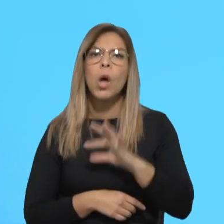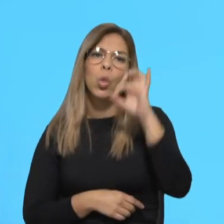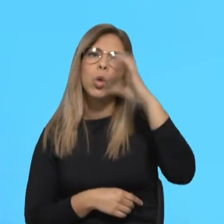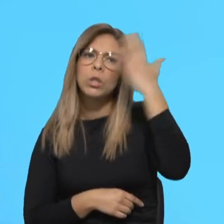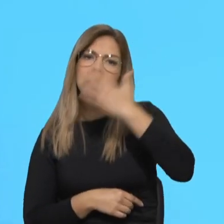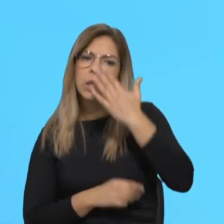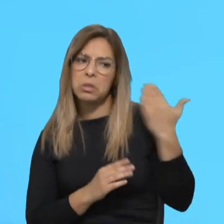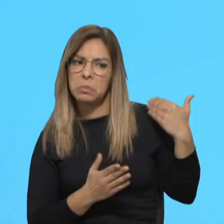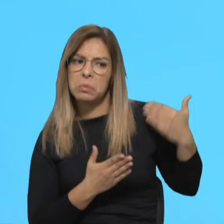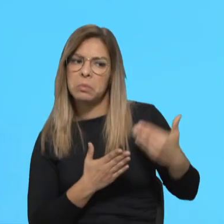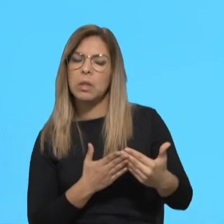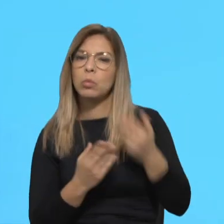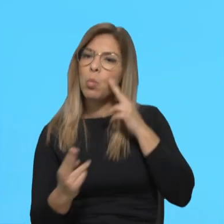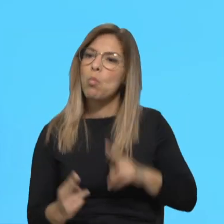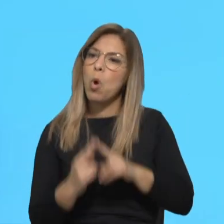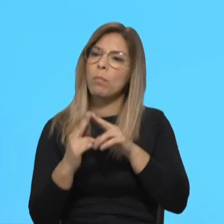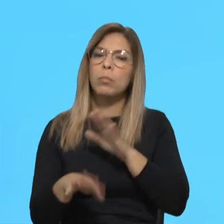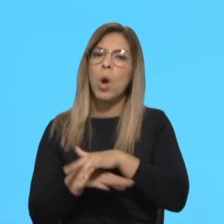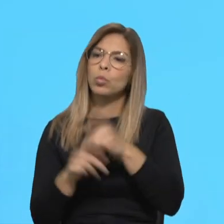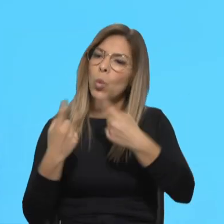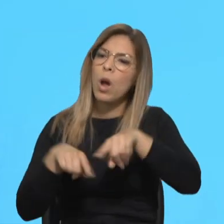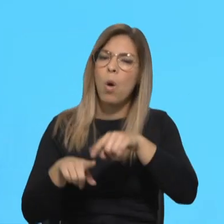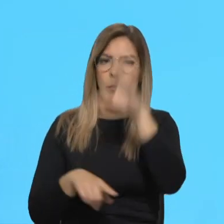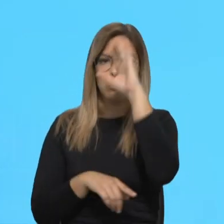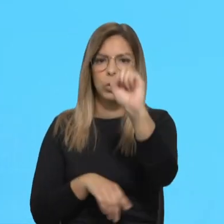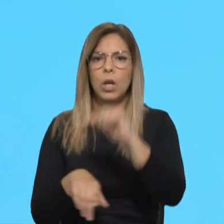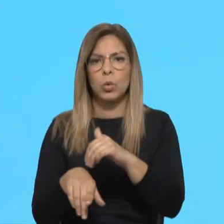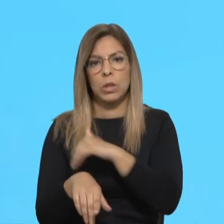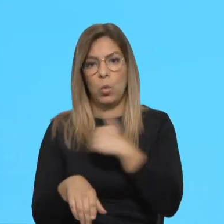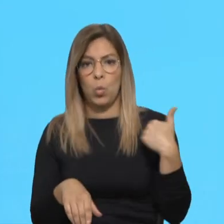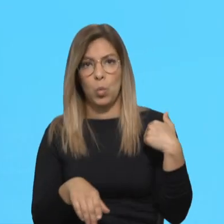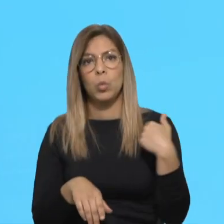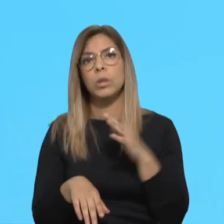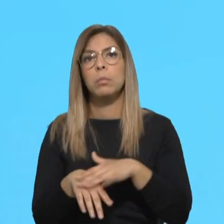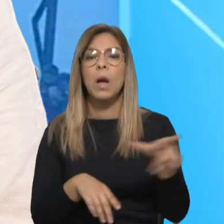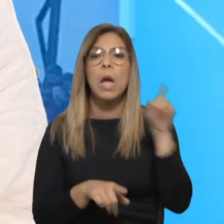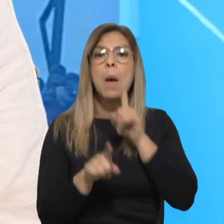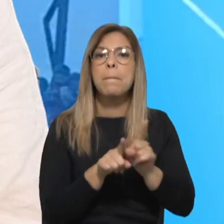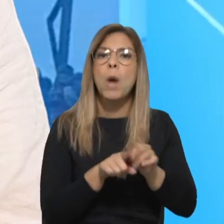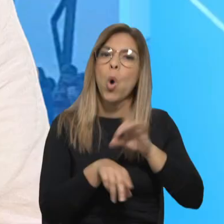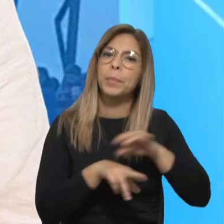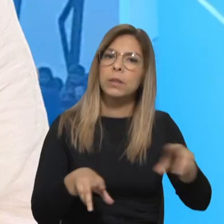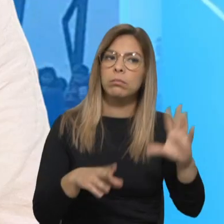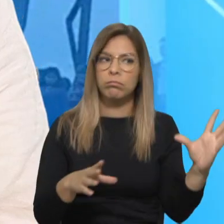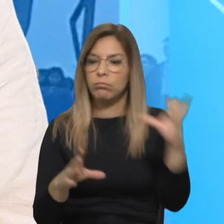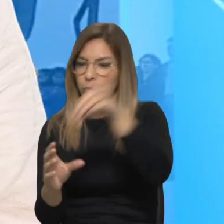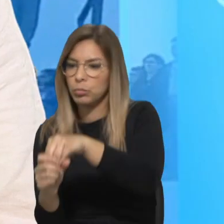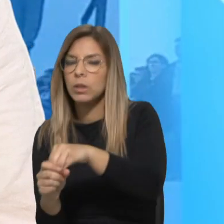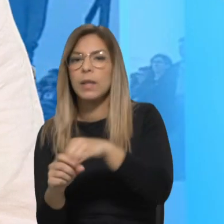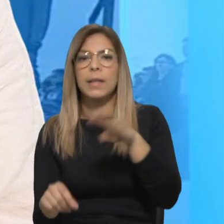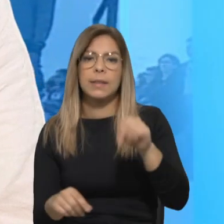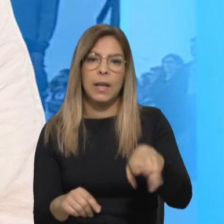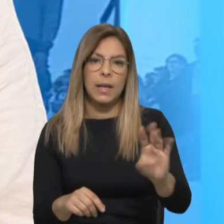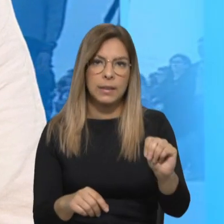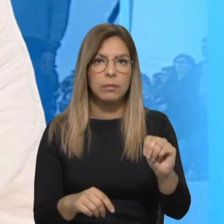um acordo com o Ministério da Saúde para que as instituições hospitaleiras fossem, de facto, parceiras do Sistema Nacional de Saúde neste âmbito da saúde mental.